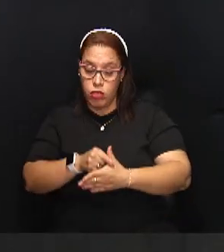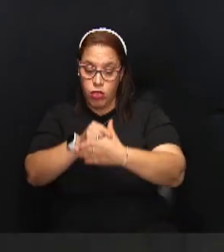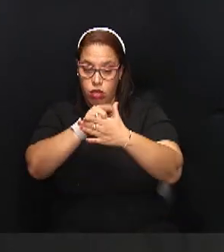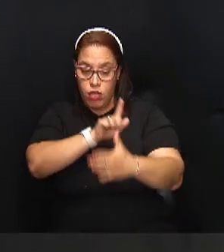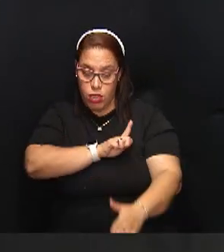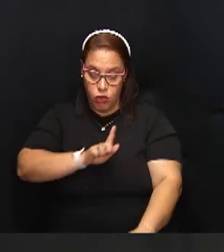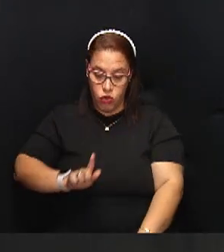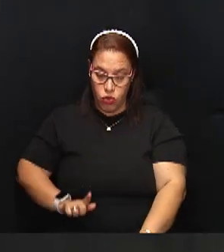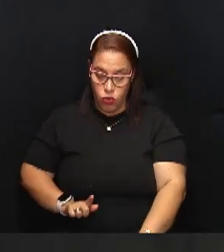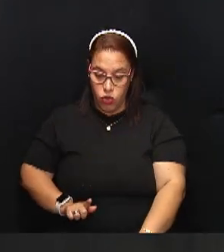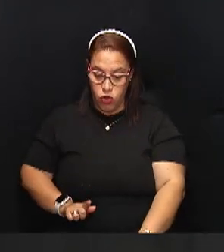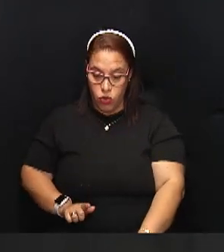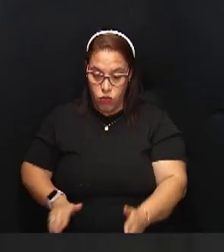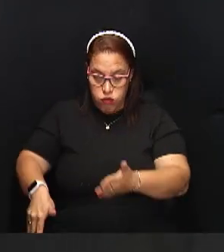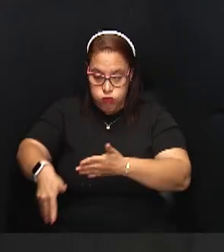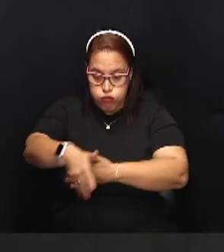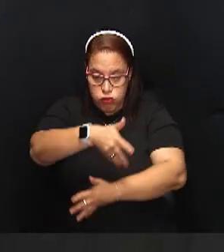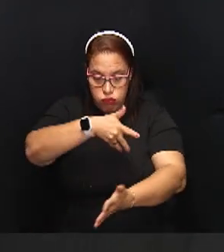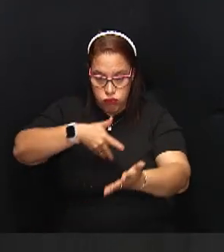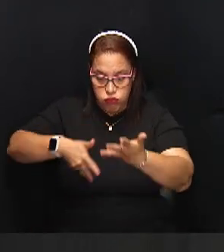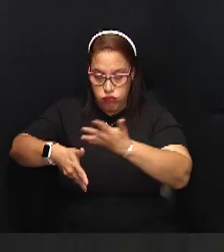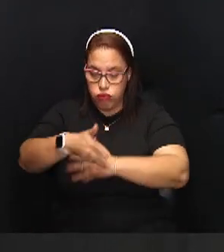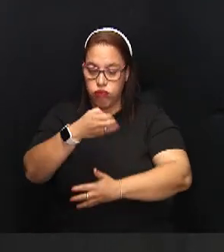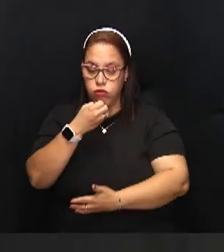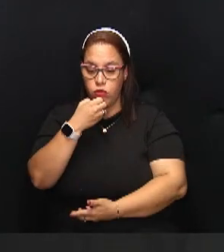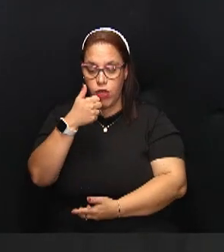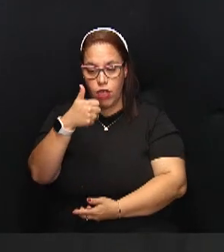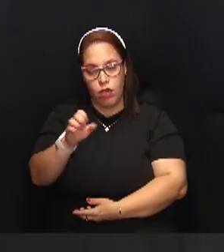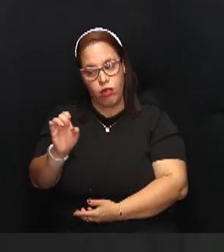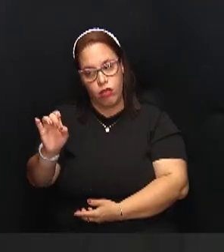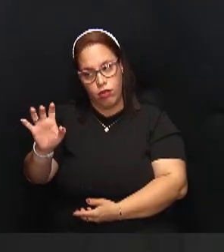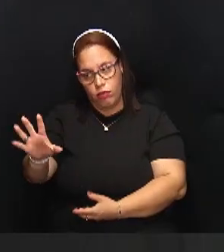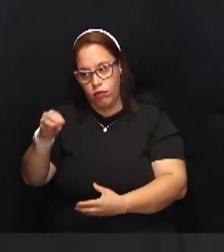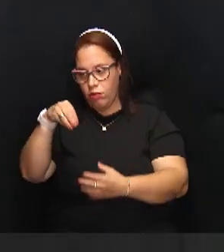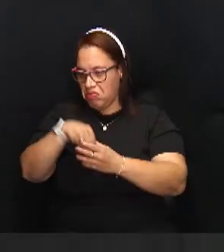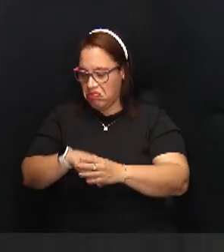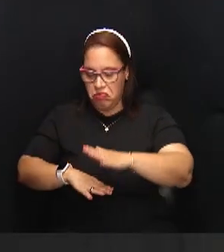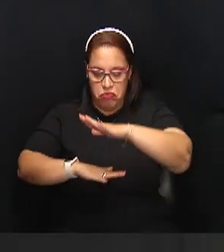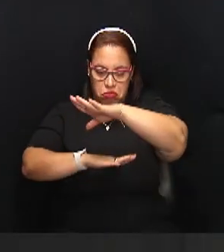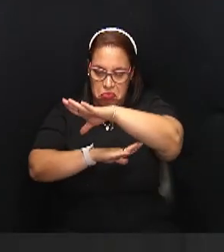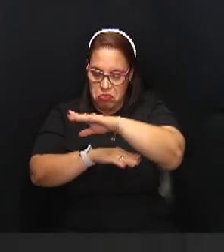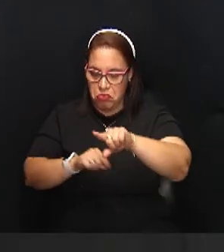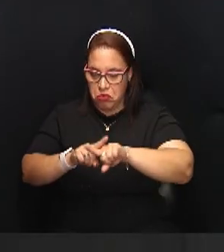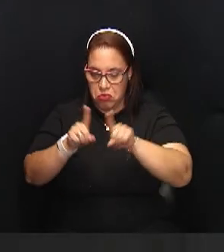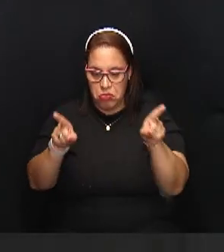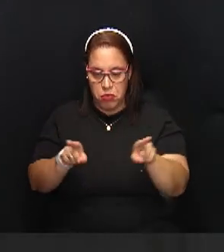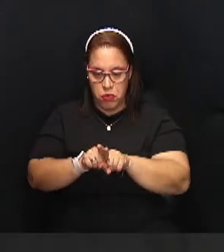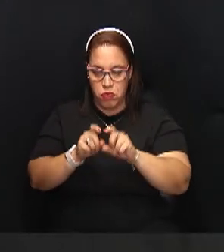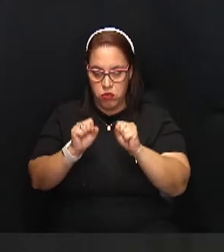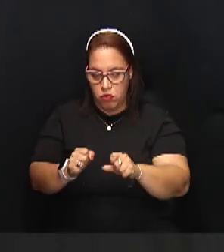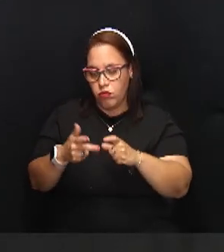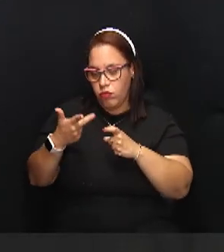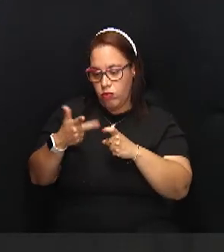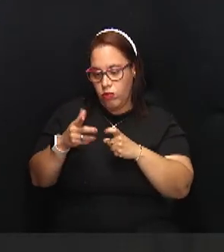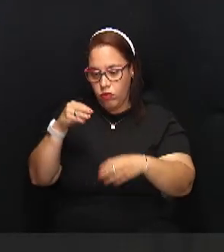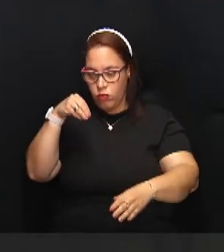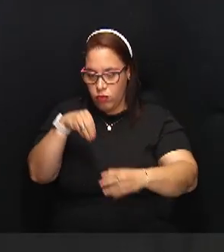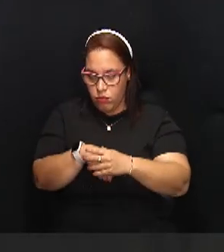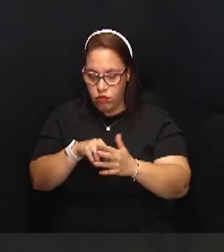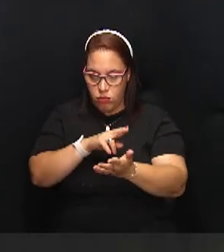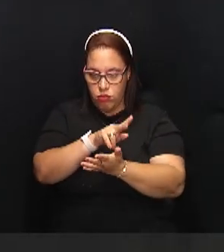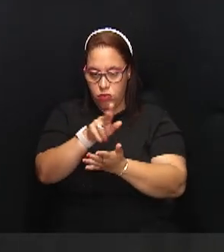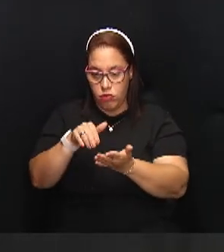governo é circular bem, não só, né, dentro da Câmara, mas também com o Poder Executivo, dentro das